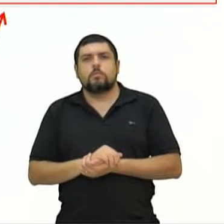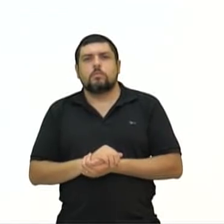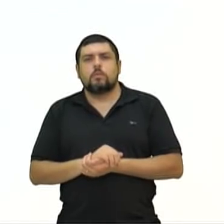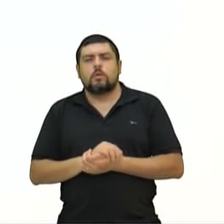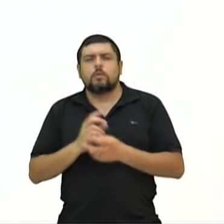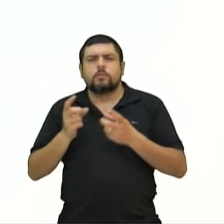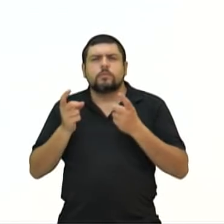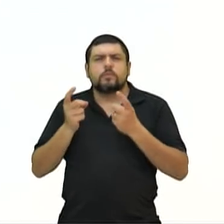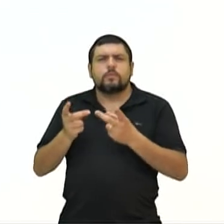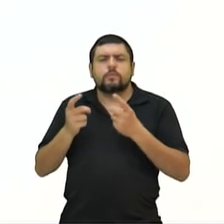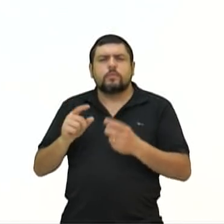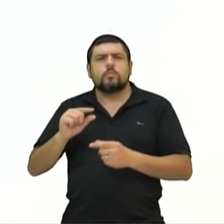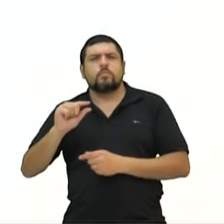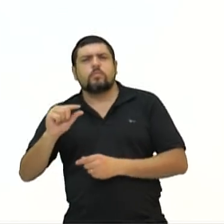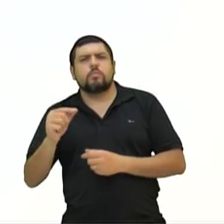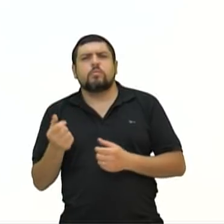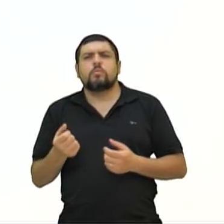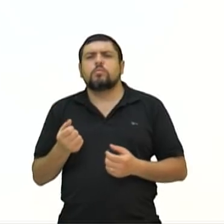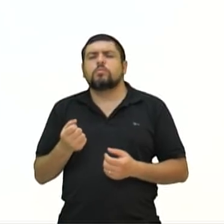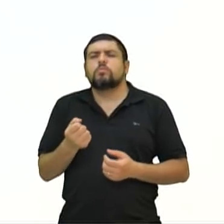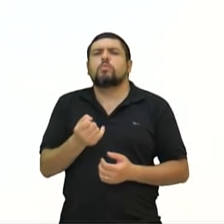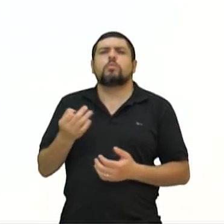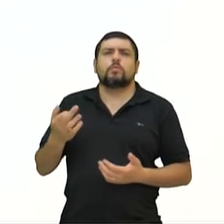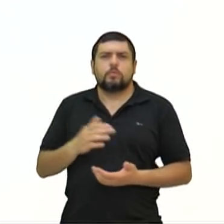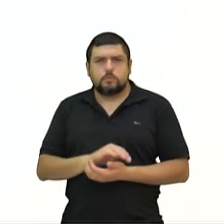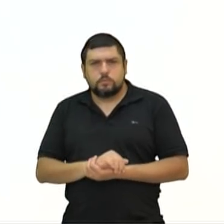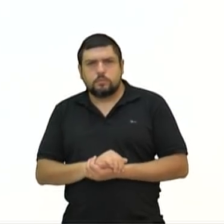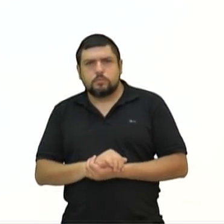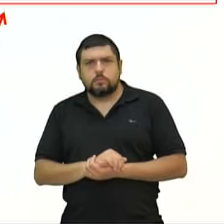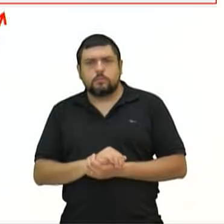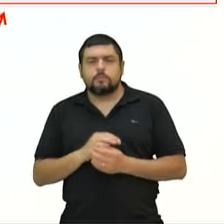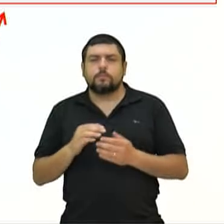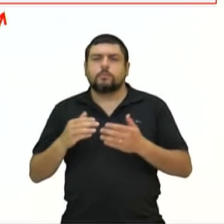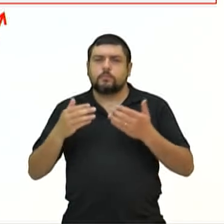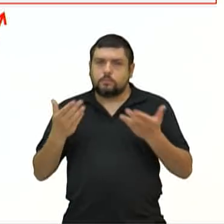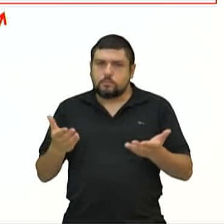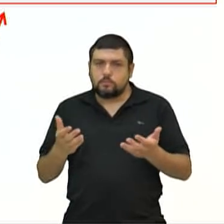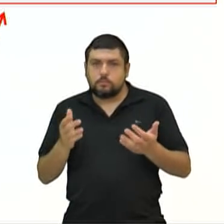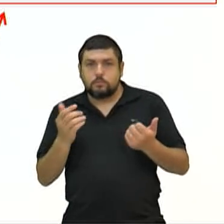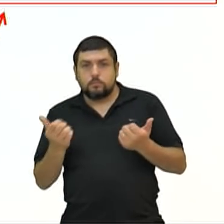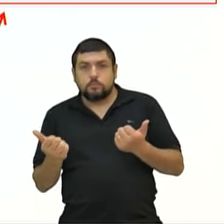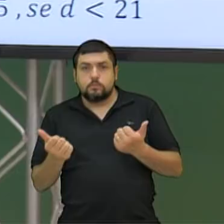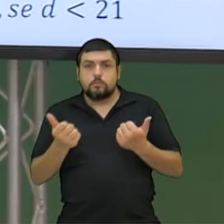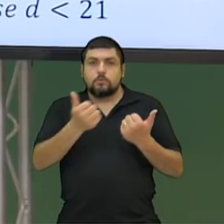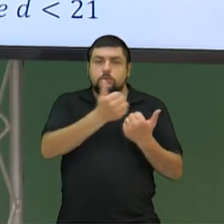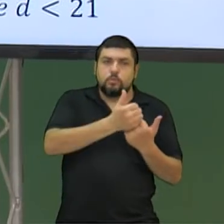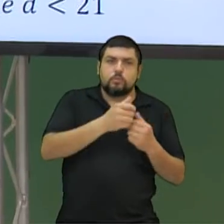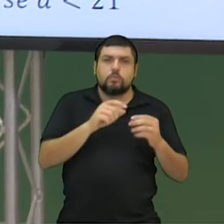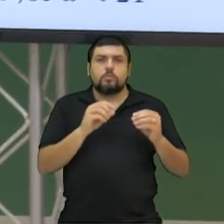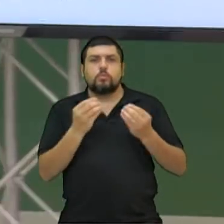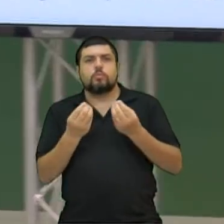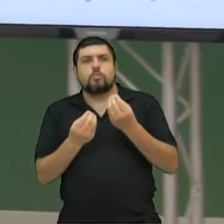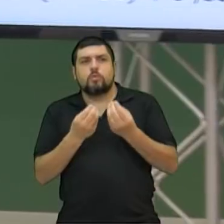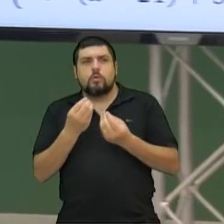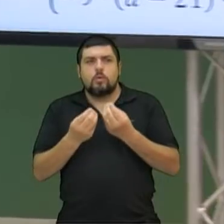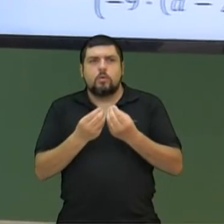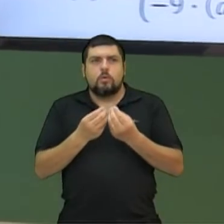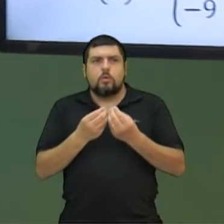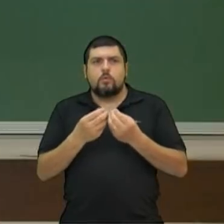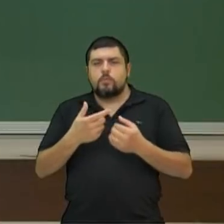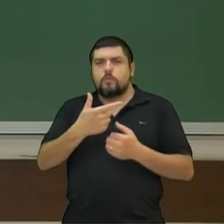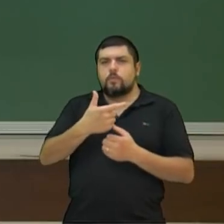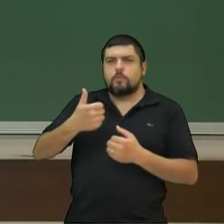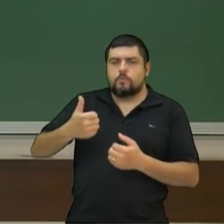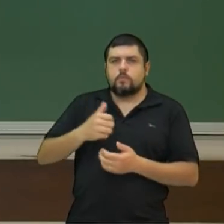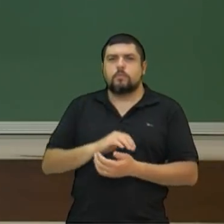foi vendido no dia 21? Agora, eu substituo aqui por 21, certo? Como que vai